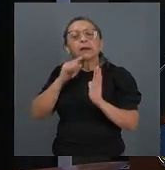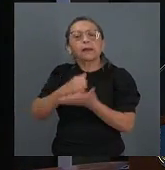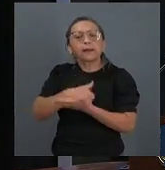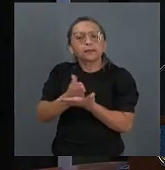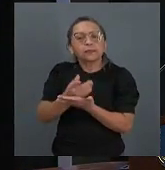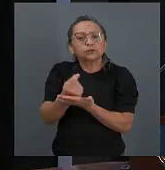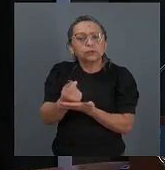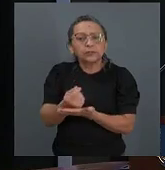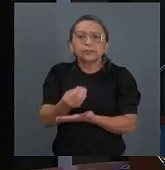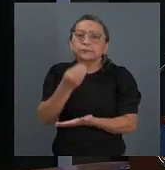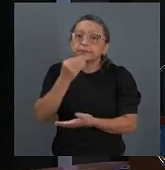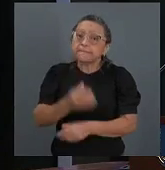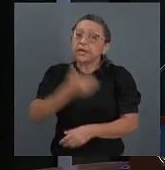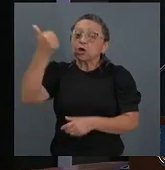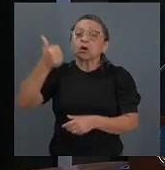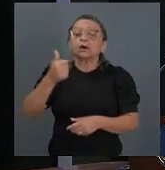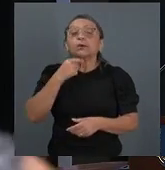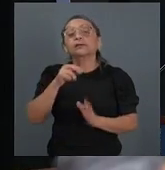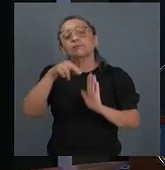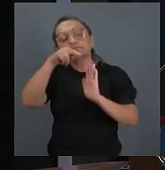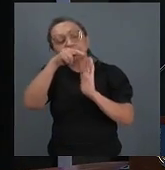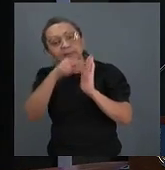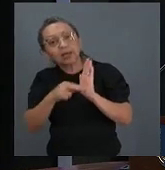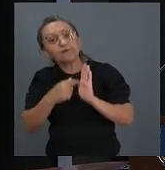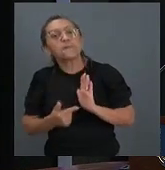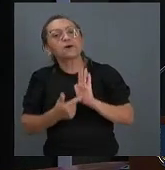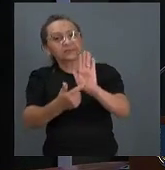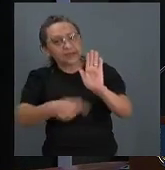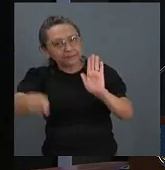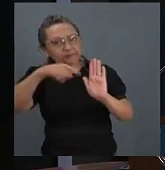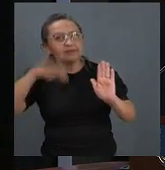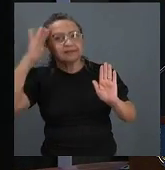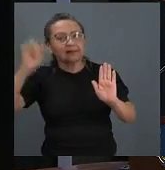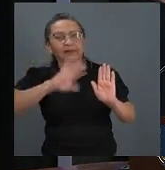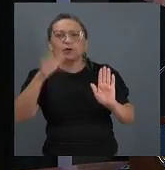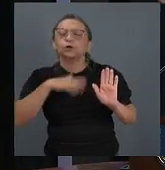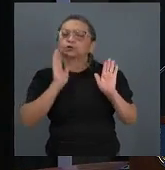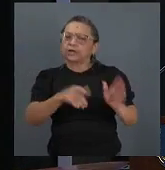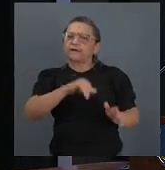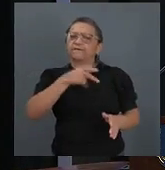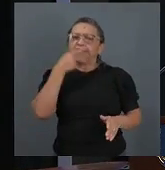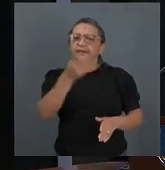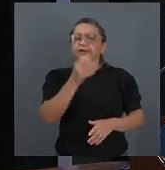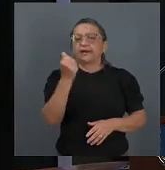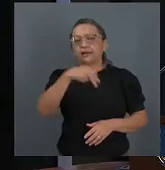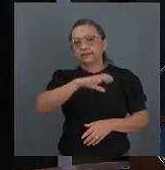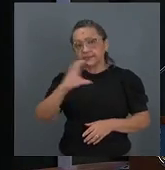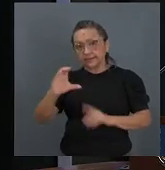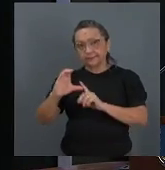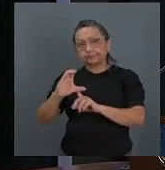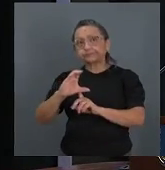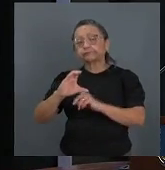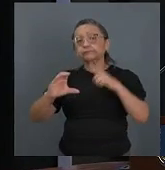que deveria ser muito menor, são critérios que eu vou mostrar para vocês aqui. Eu já falei da ANC, que teve